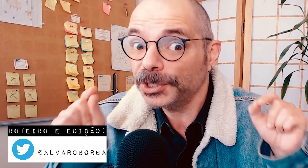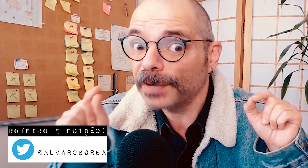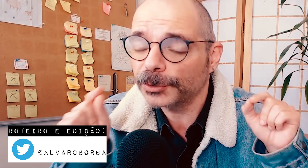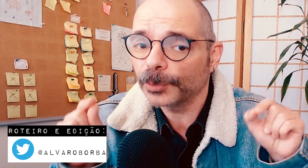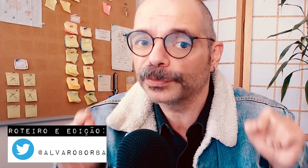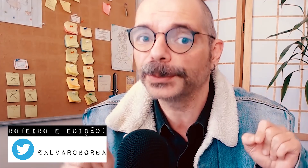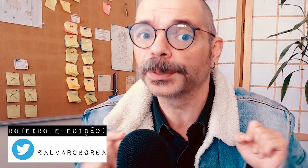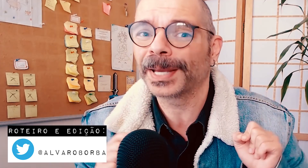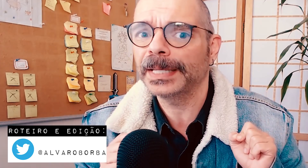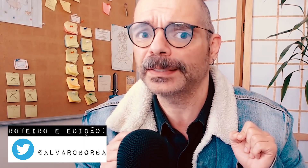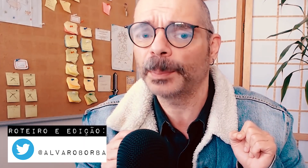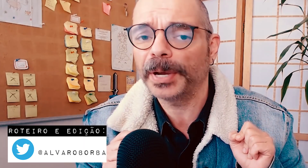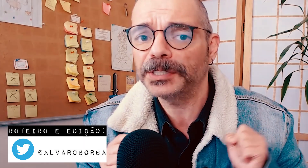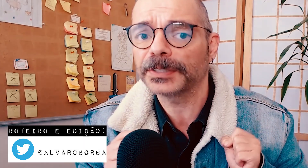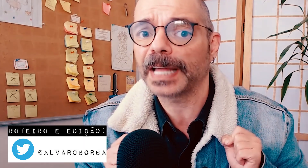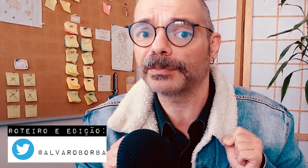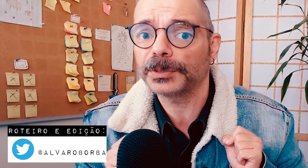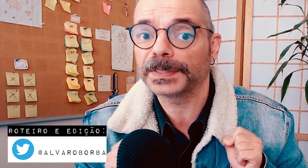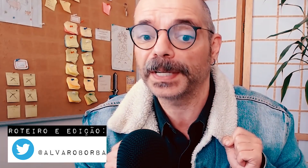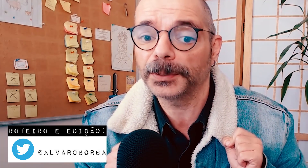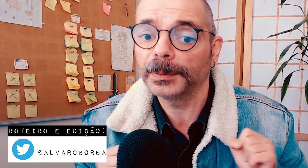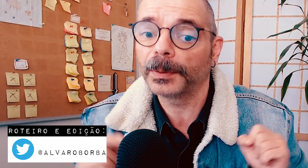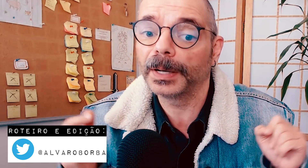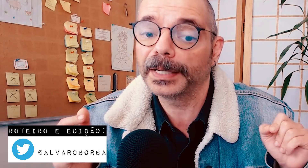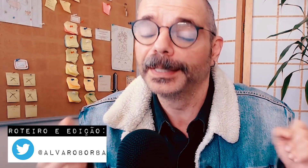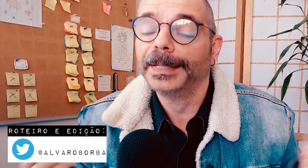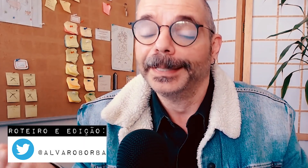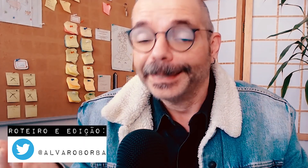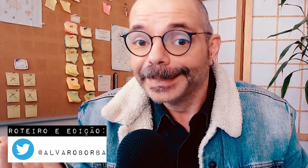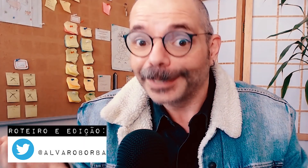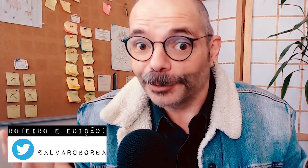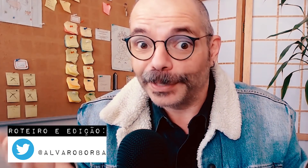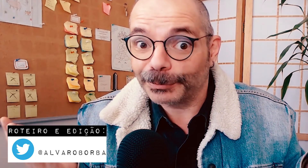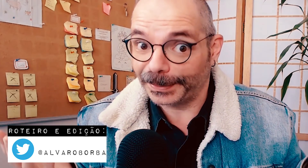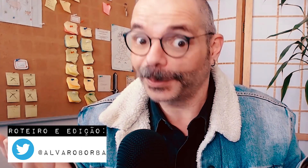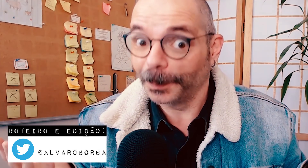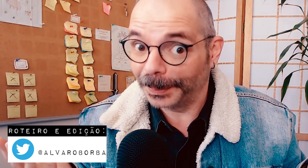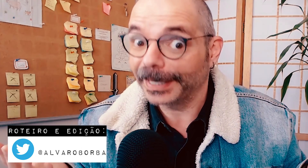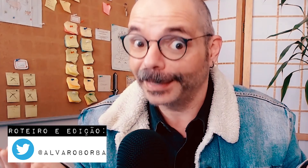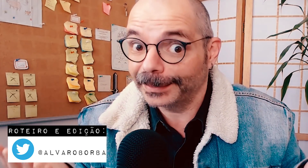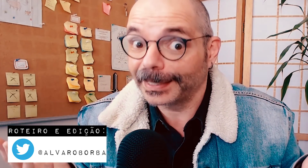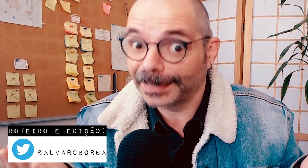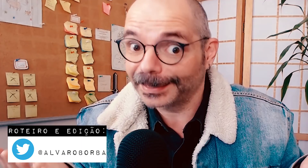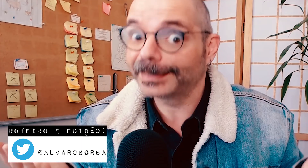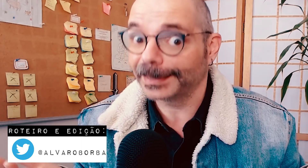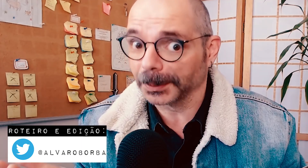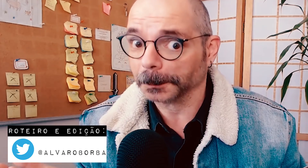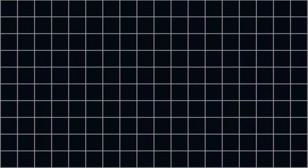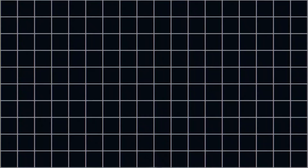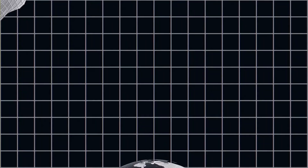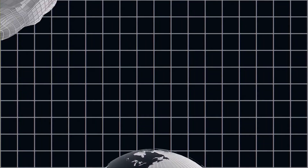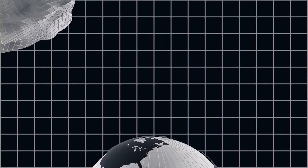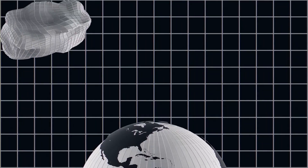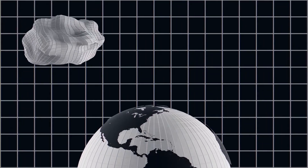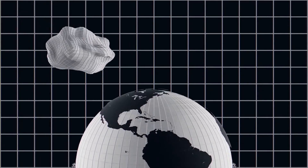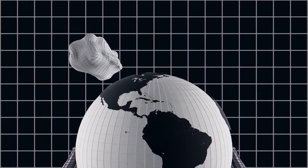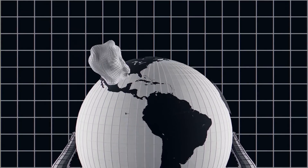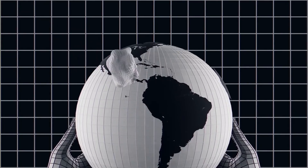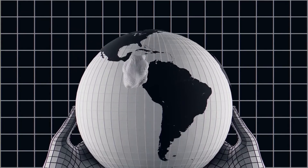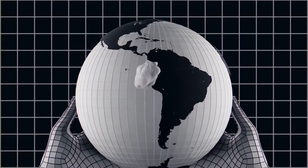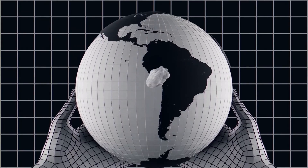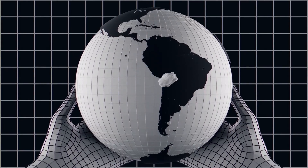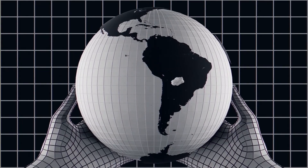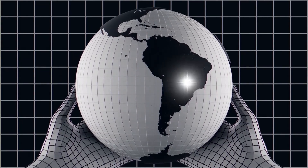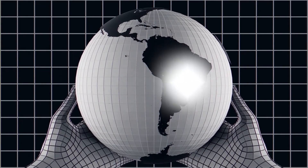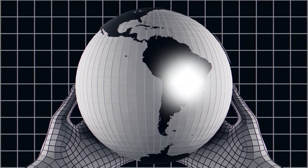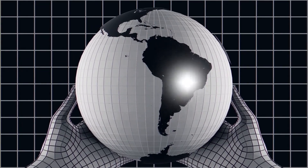você tivesse ouvindo o que aqueles depoentes estavam dizendo, olha, talvez você compreendesse essa decisão.